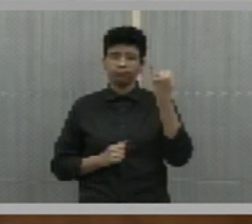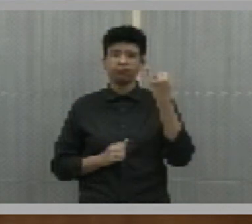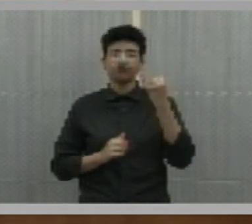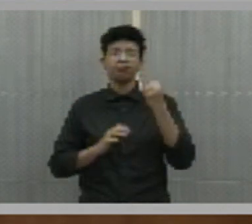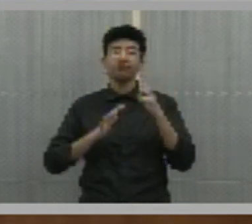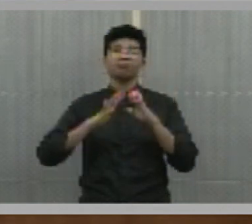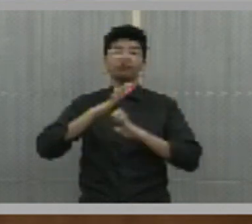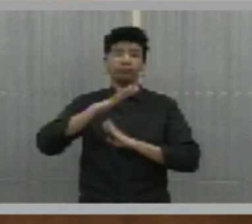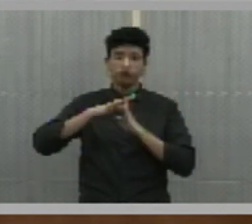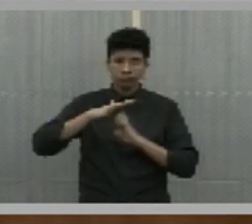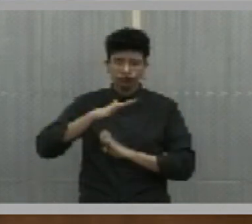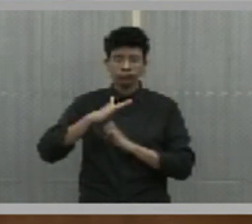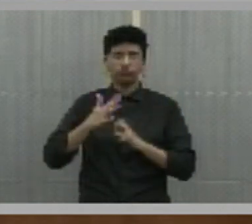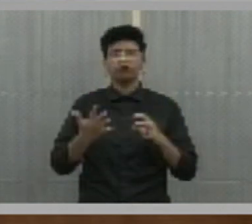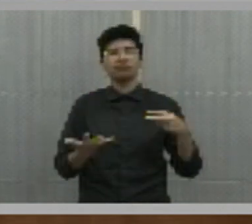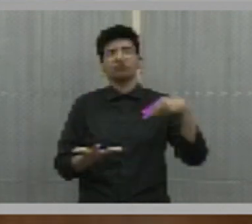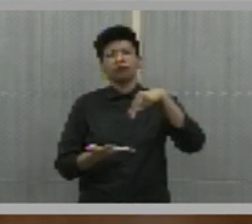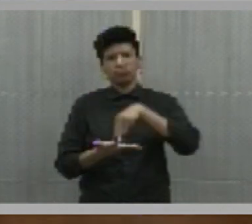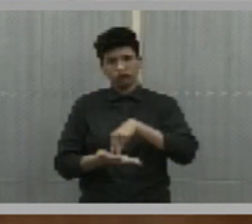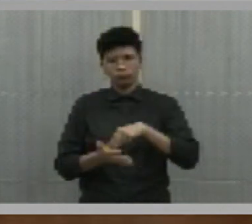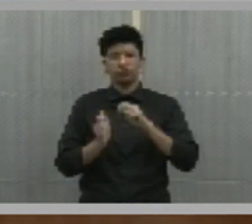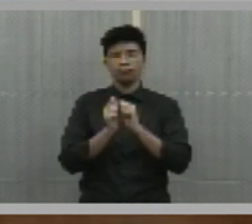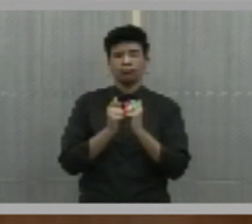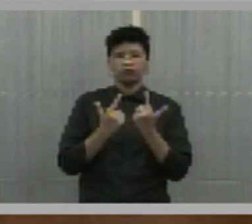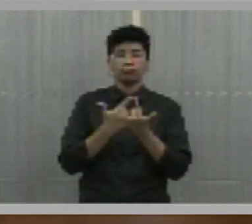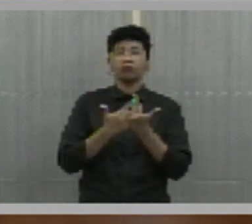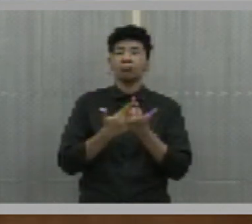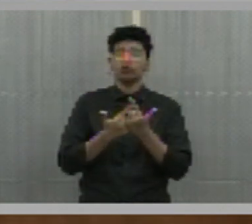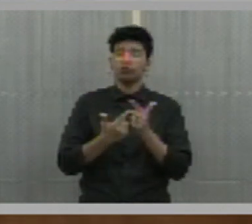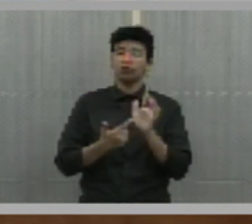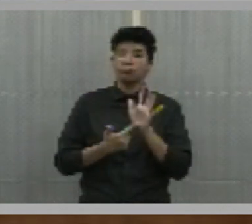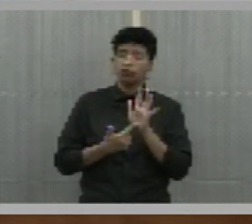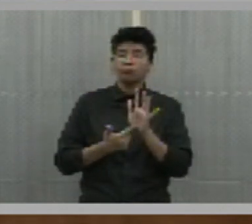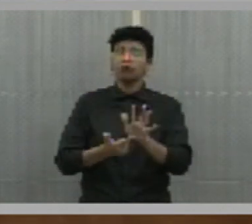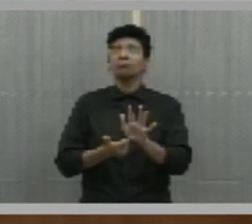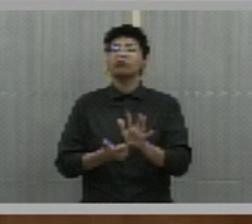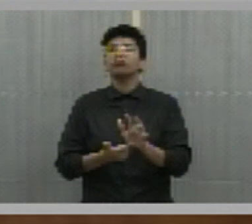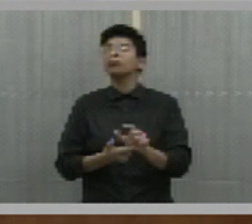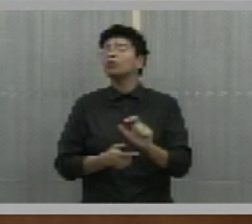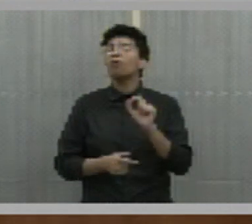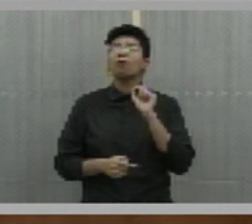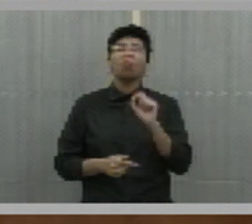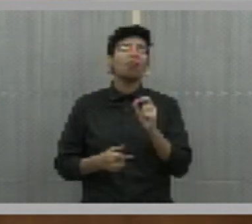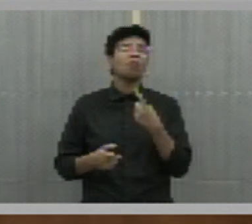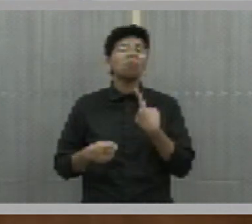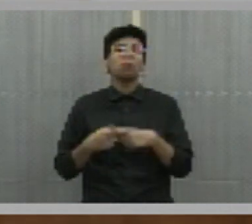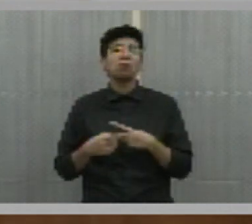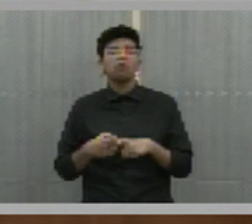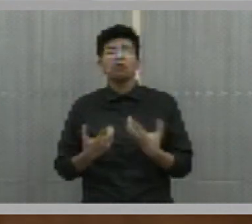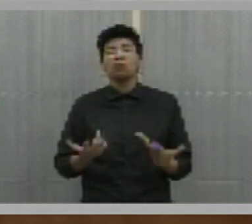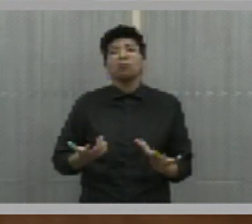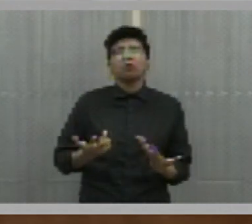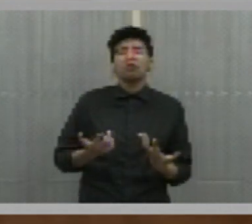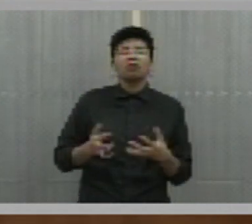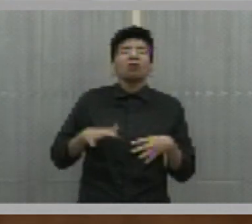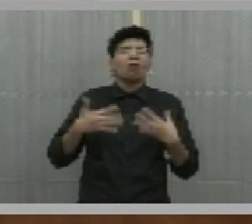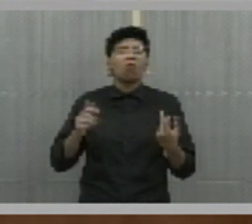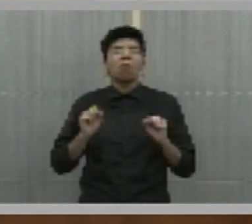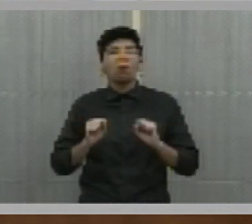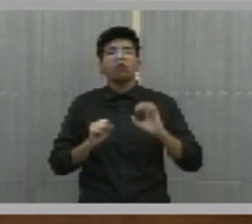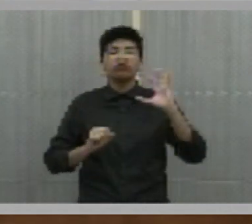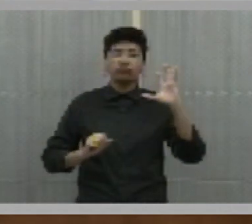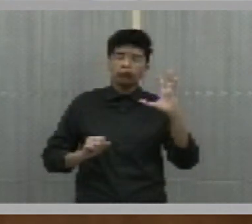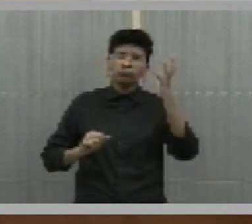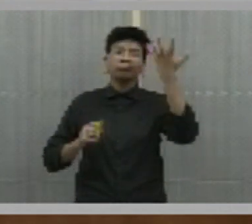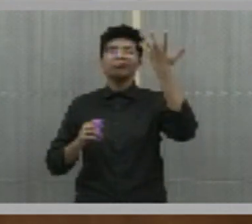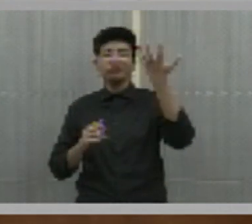empresa Equatorial vir aqui apresentar suas justificativas, apresentar quais são as soluções